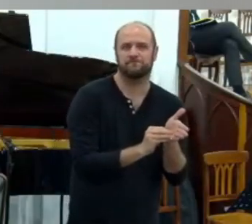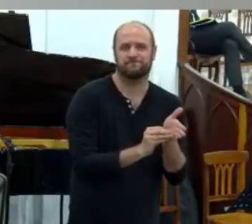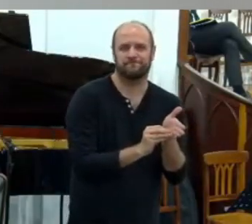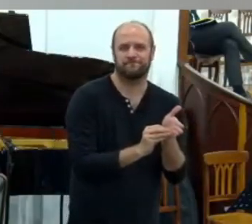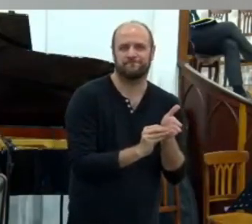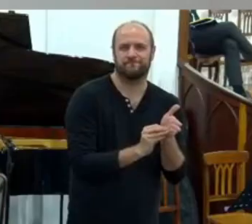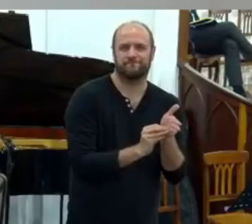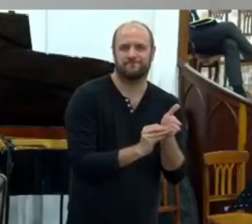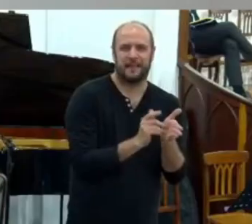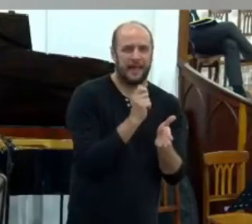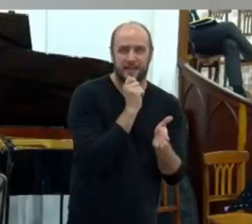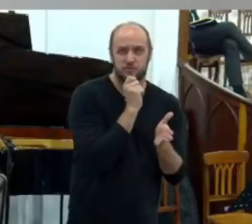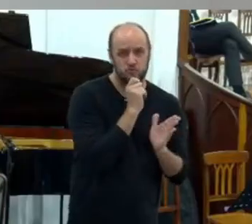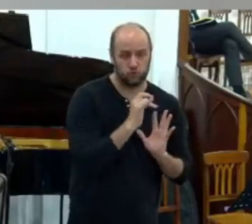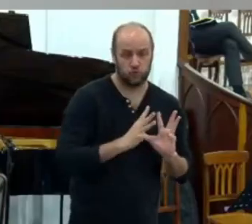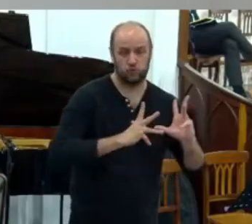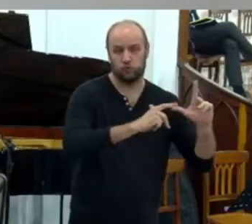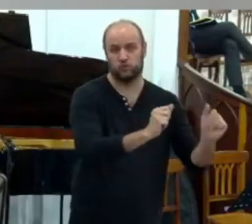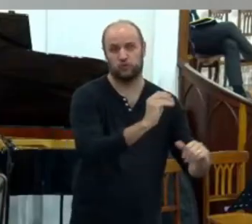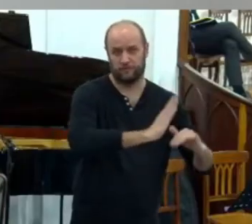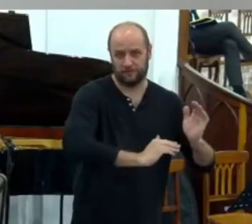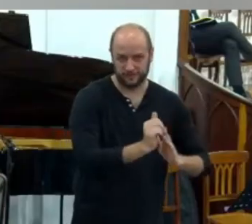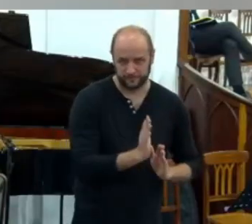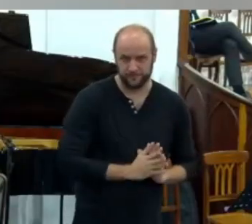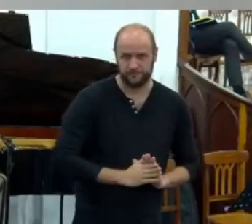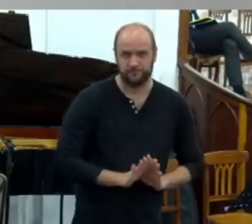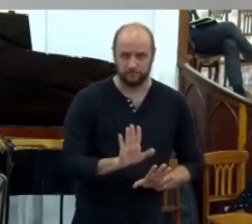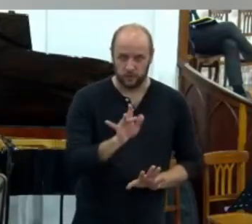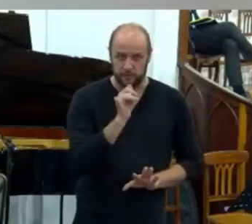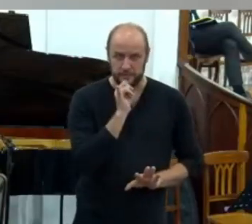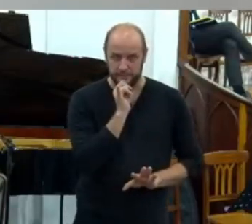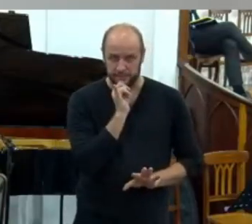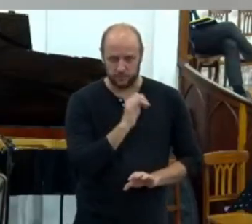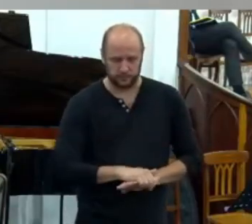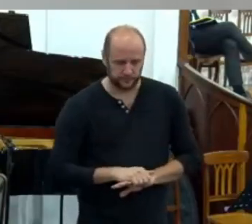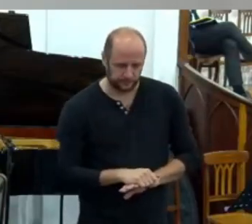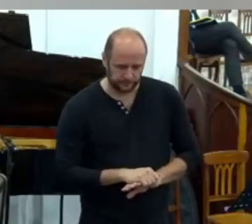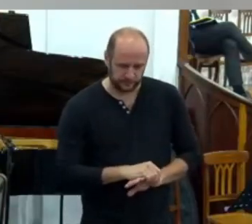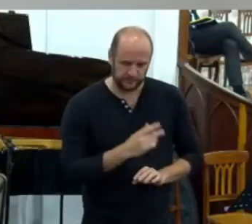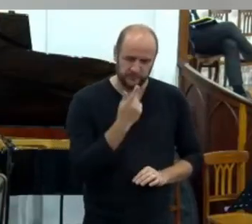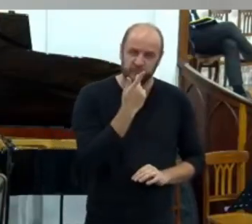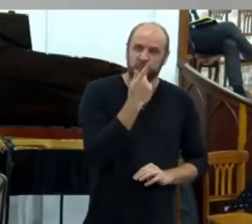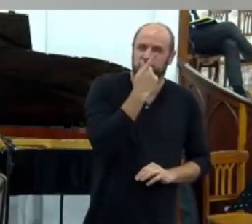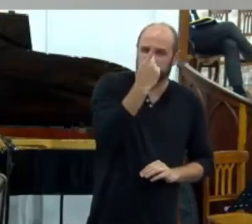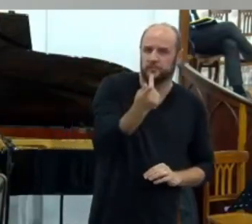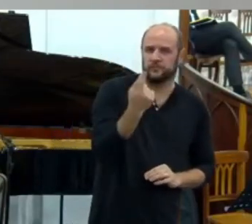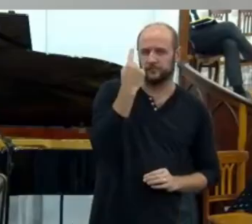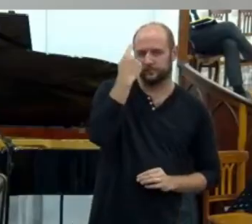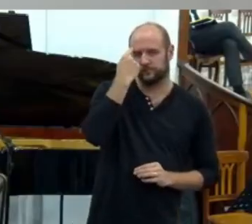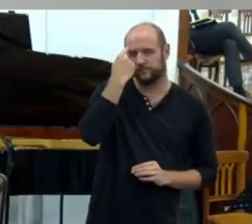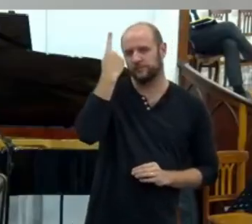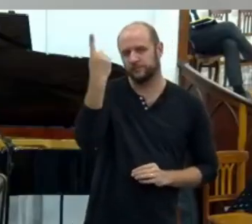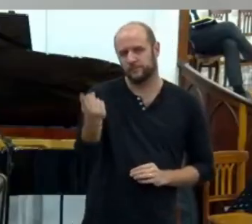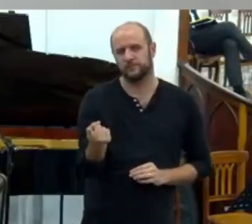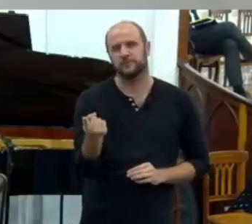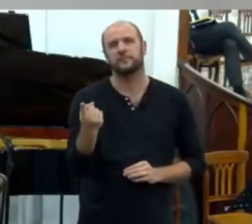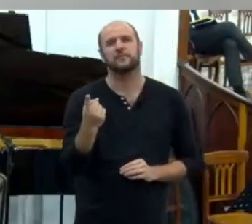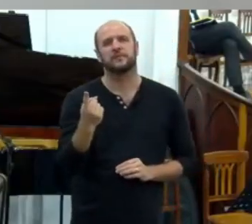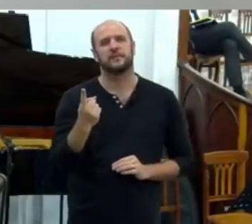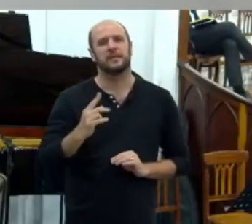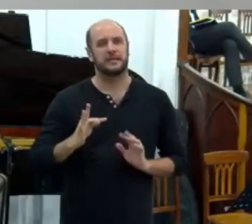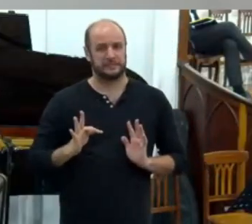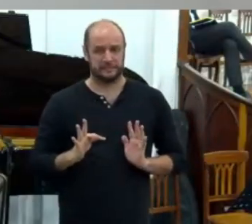completamente. Podemos também dar um outro exemplo para falar a respeito da ideia de uma